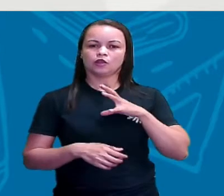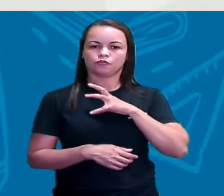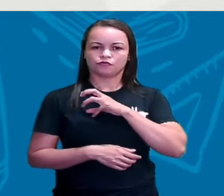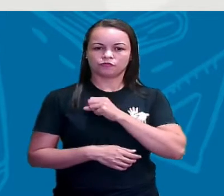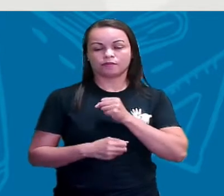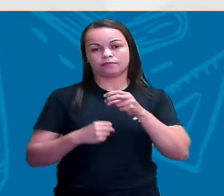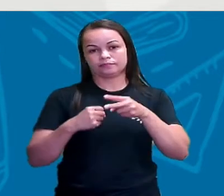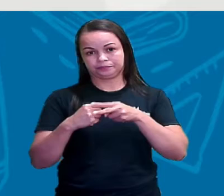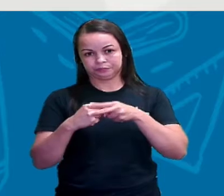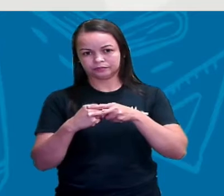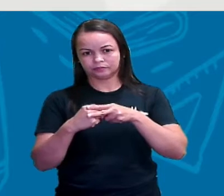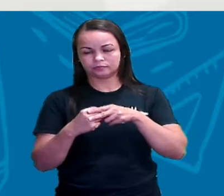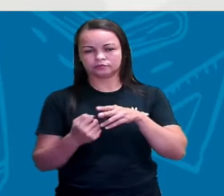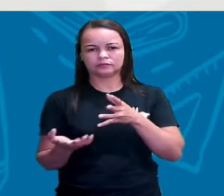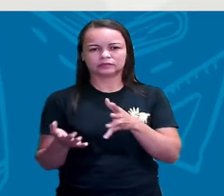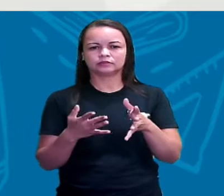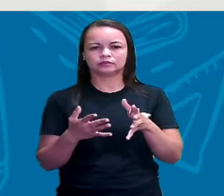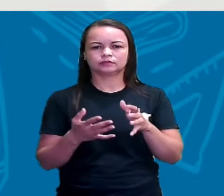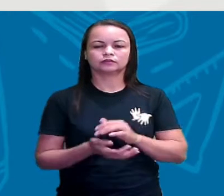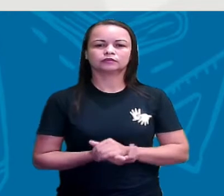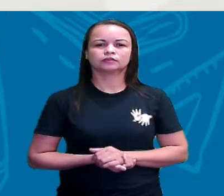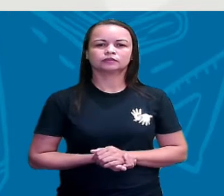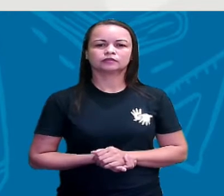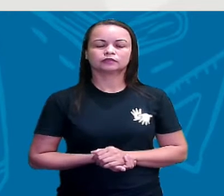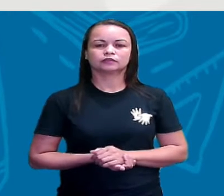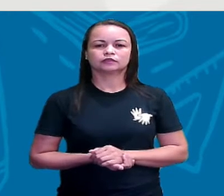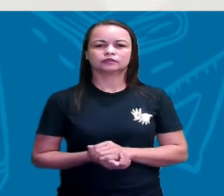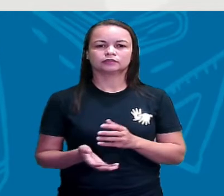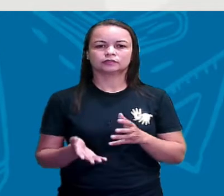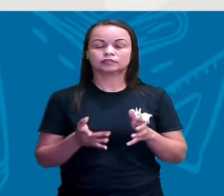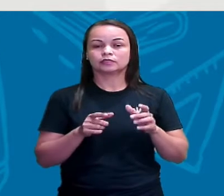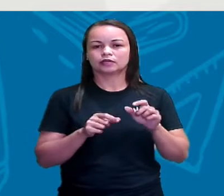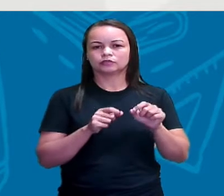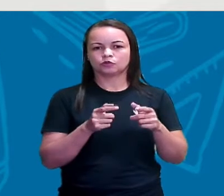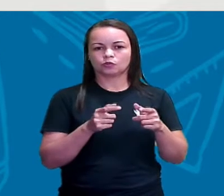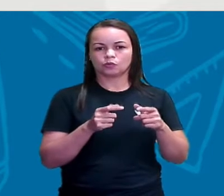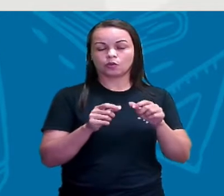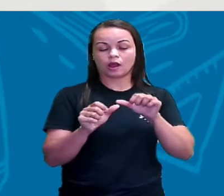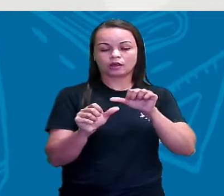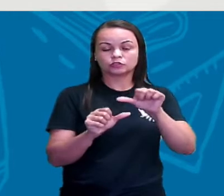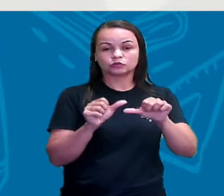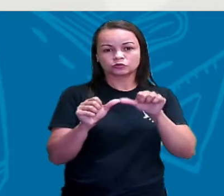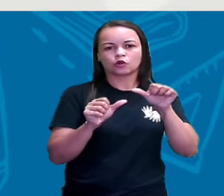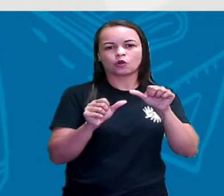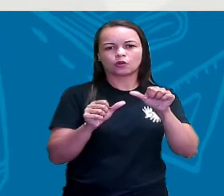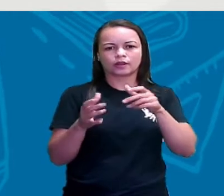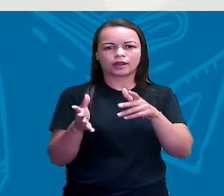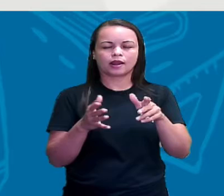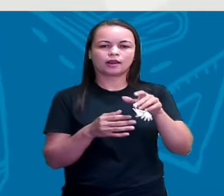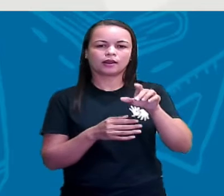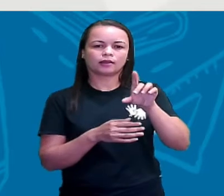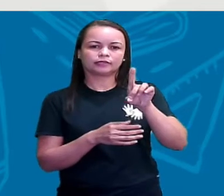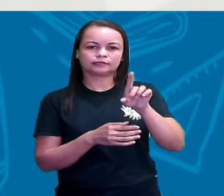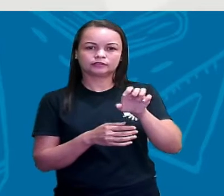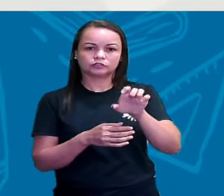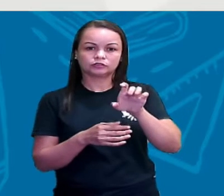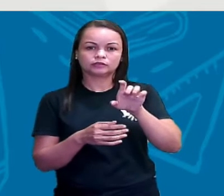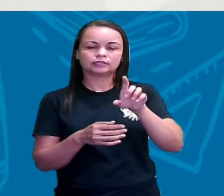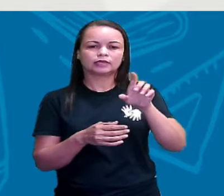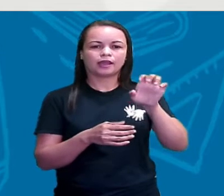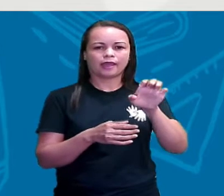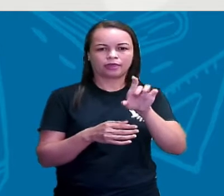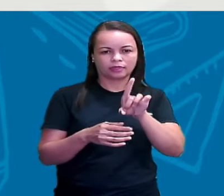se tornou loved. To lie, mentir, se tornou lied. To